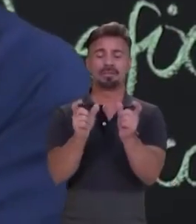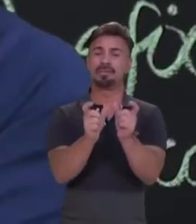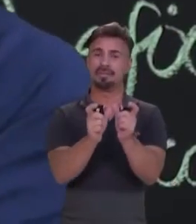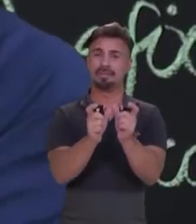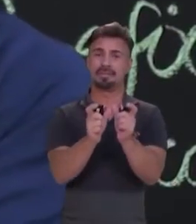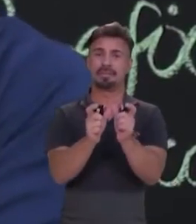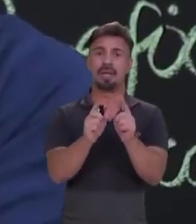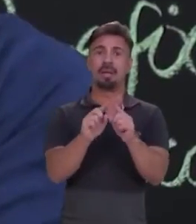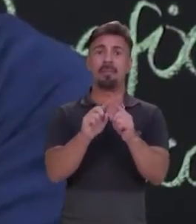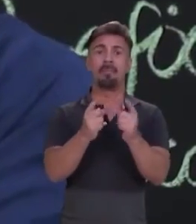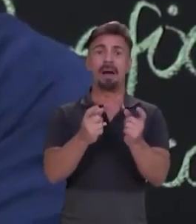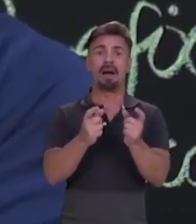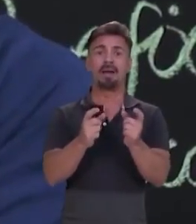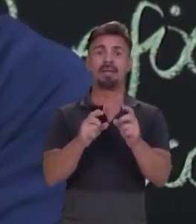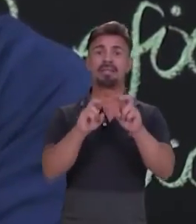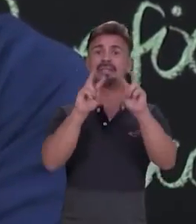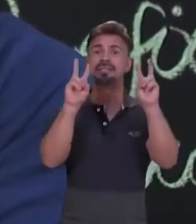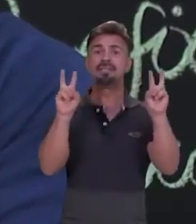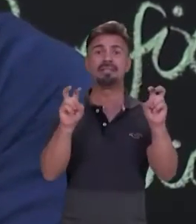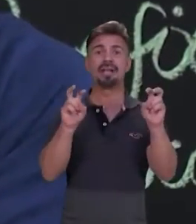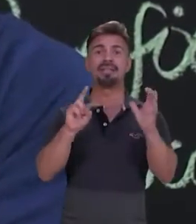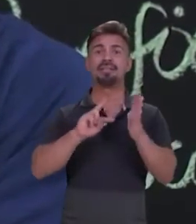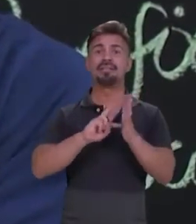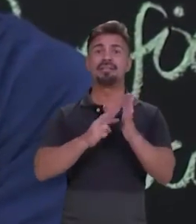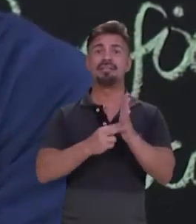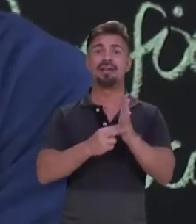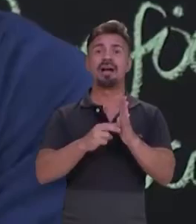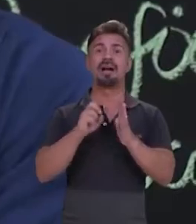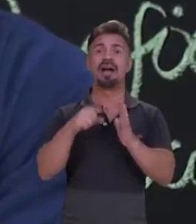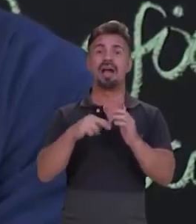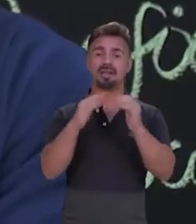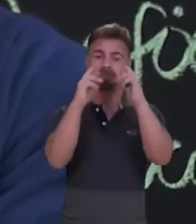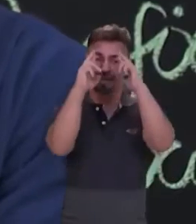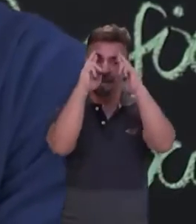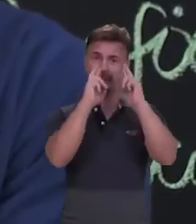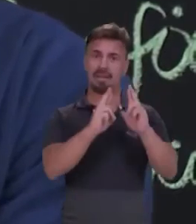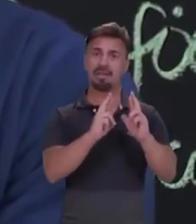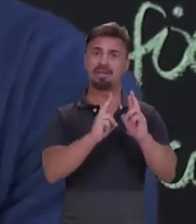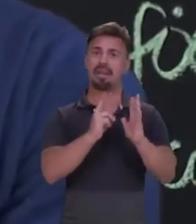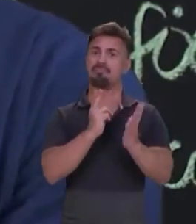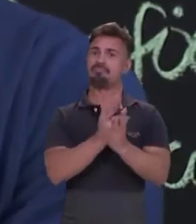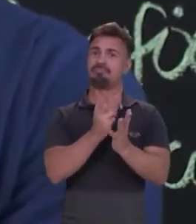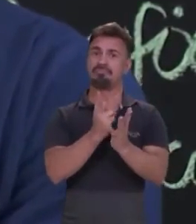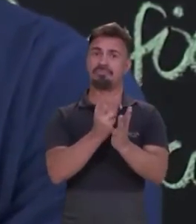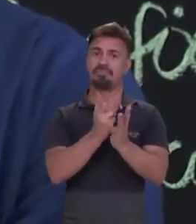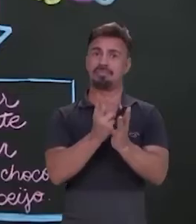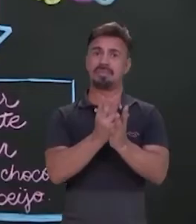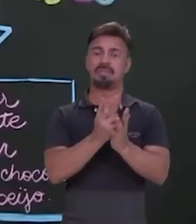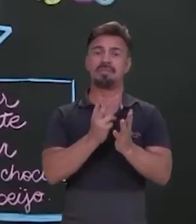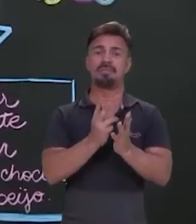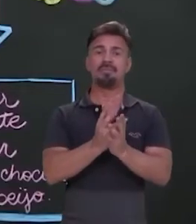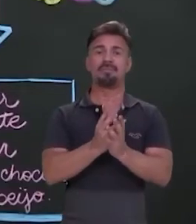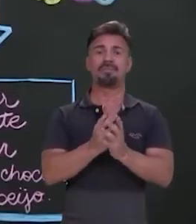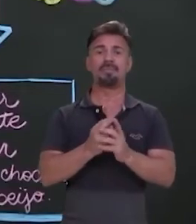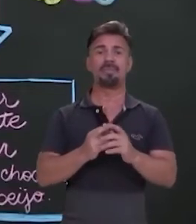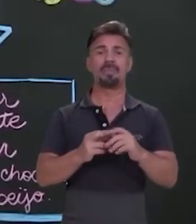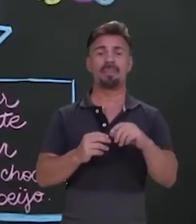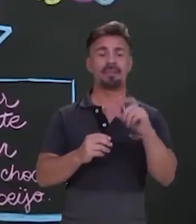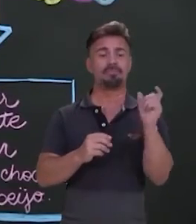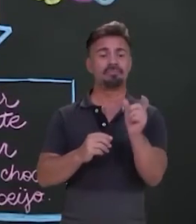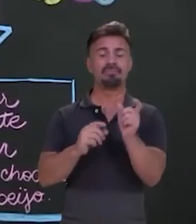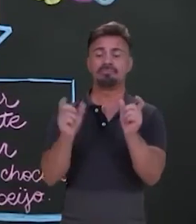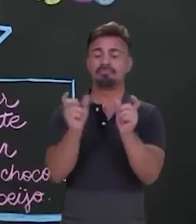palavras, mas a unidade temática, a unidade de significado delas é respeitada, é mantida. Então, na justaposição, há apenas